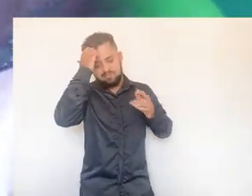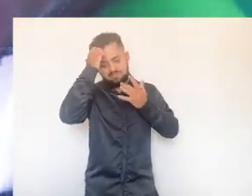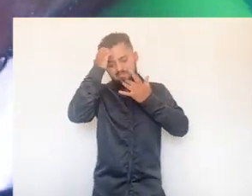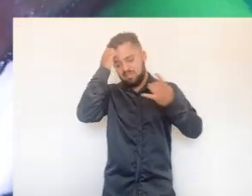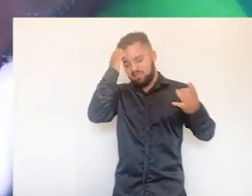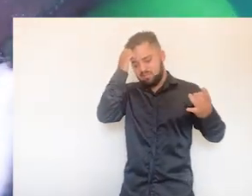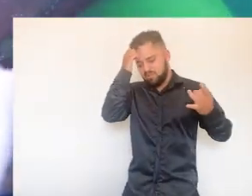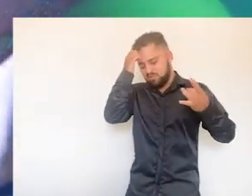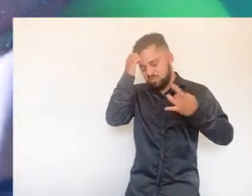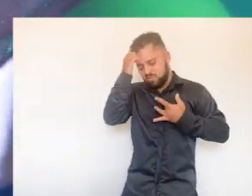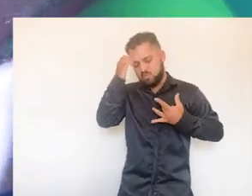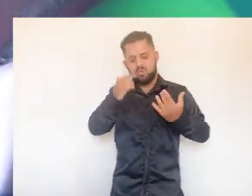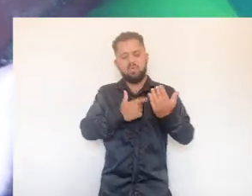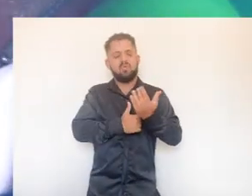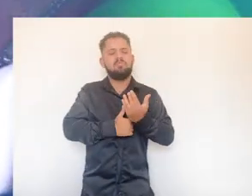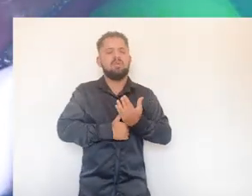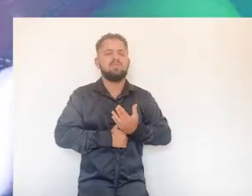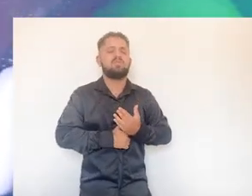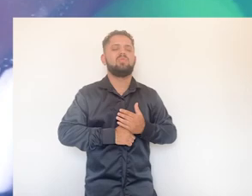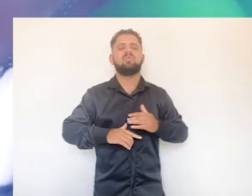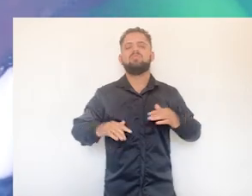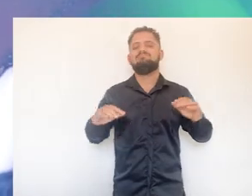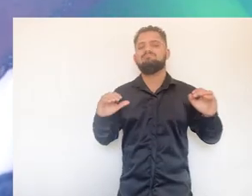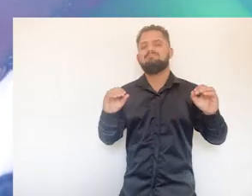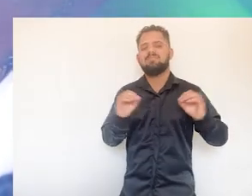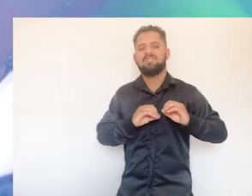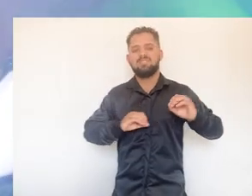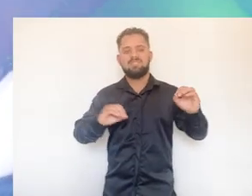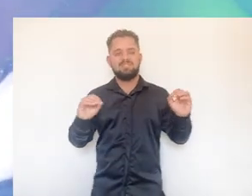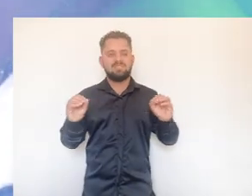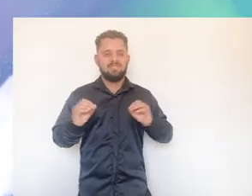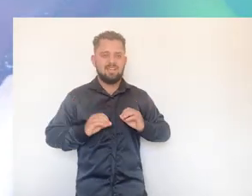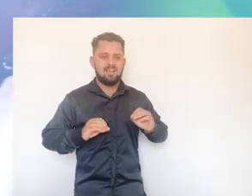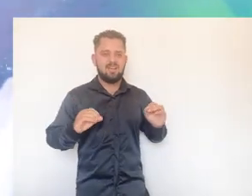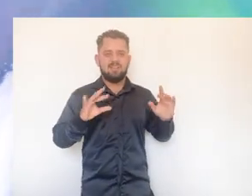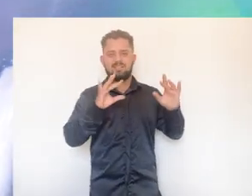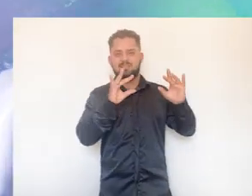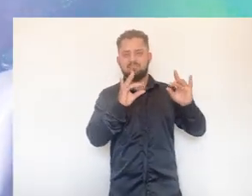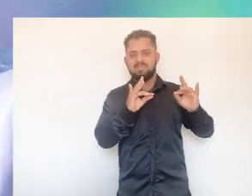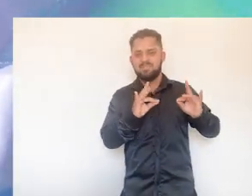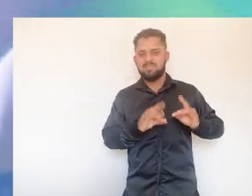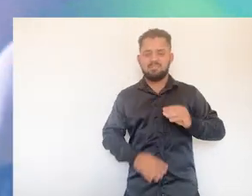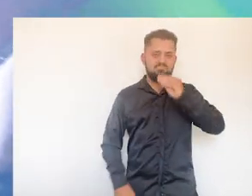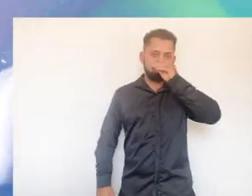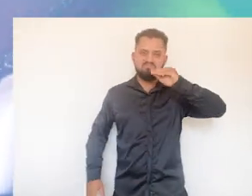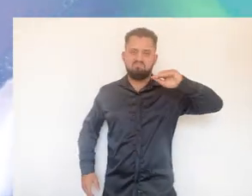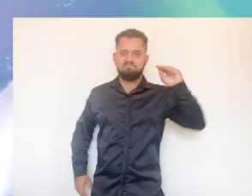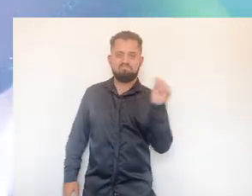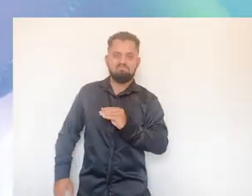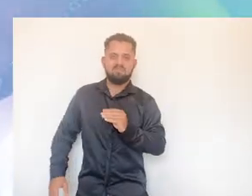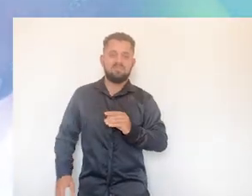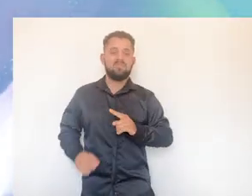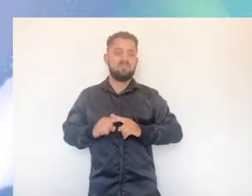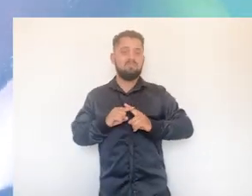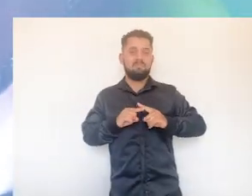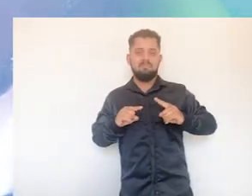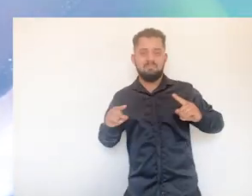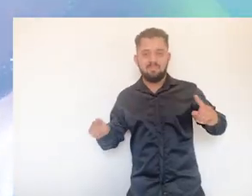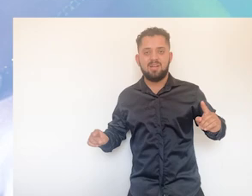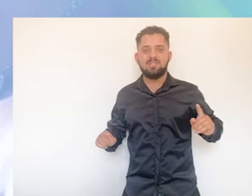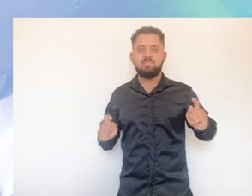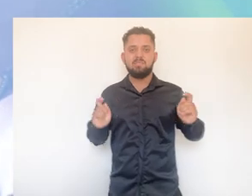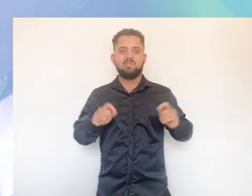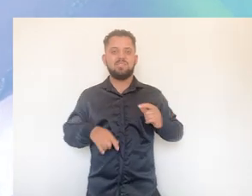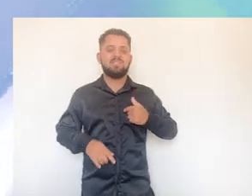demora, deixou pra trás toda a nossa história. Talvez eu esperasse isso